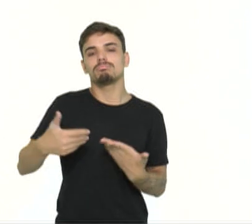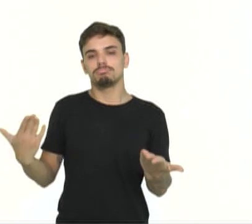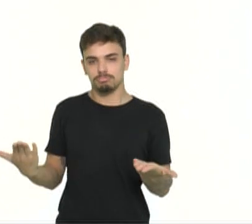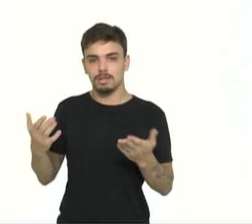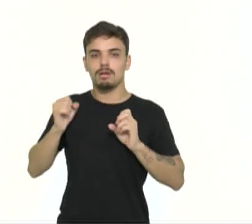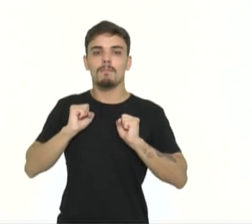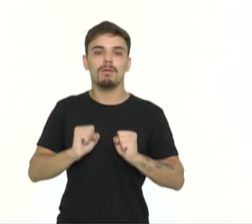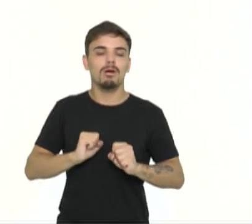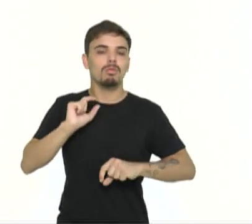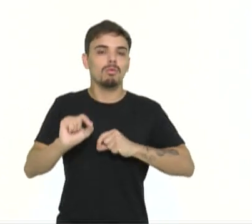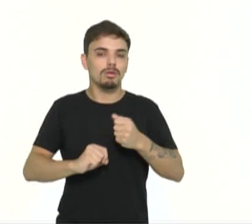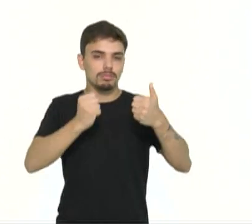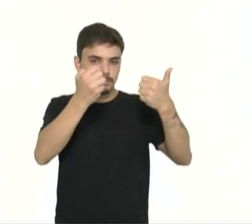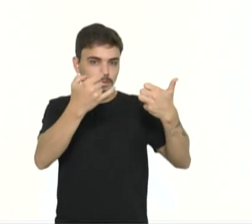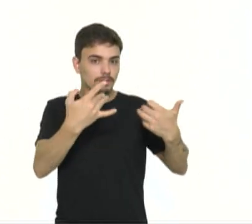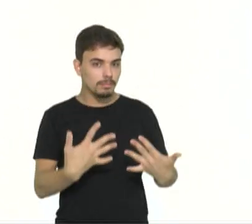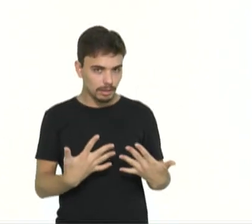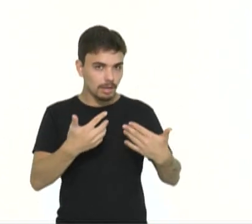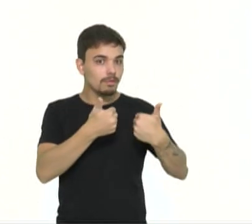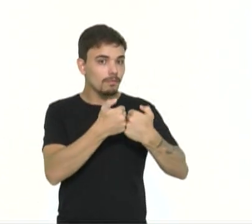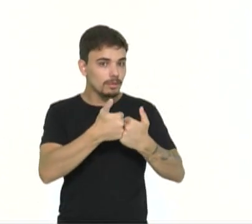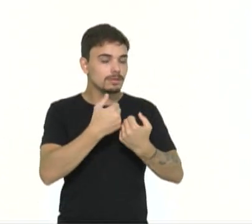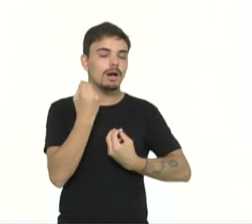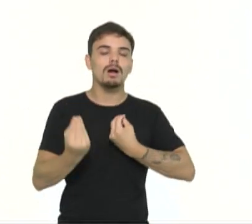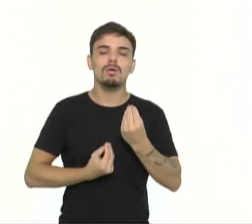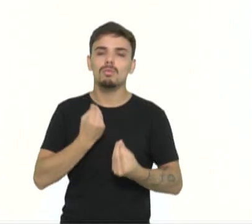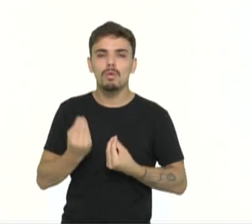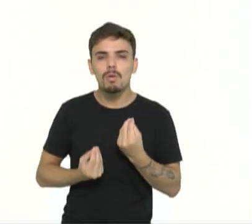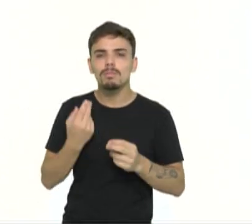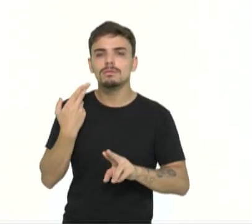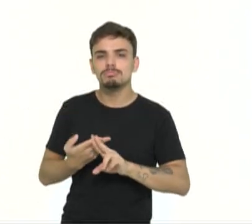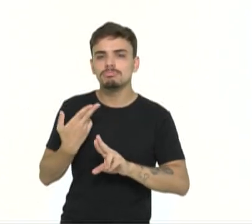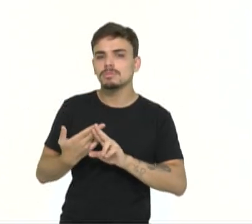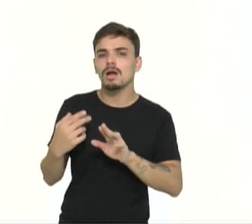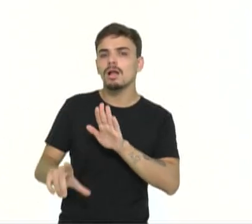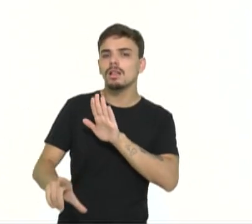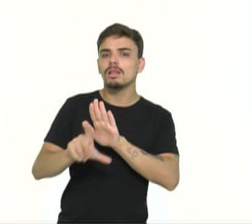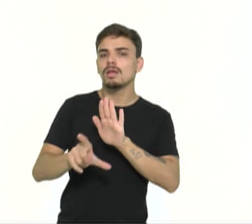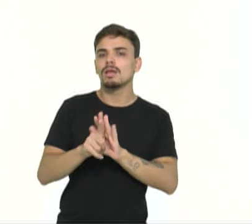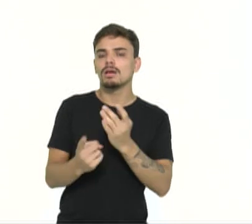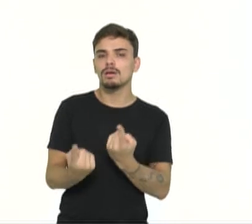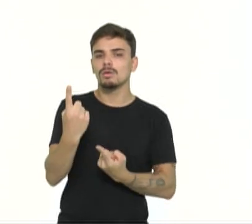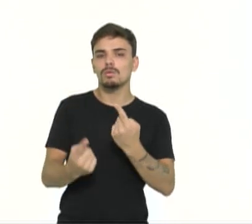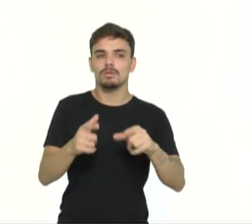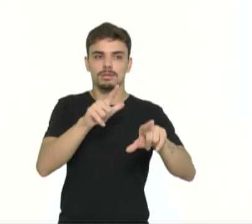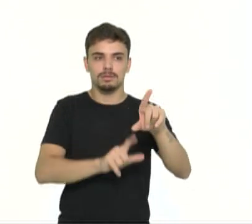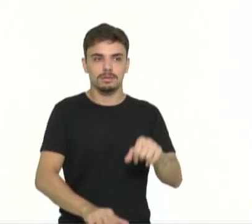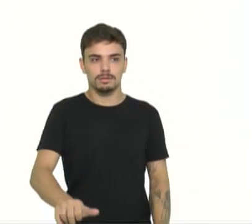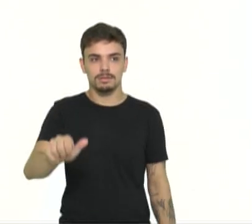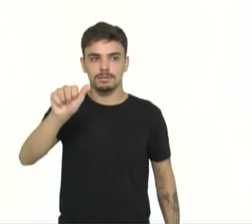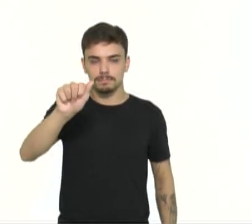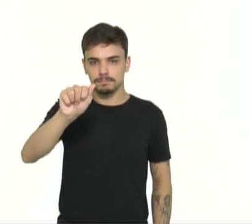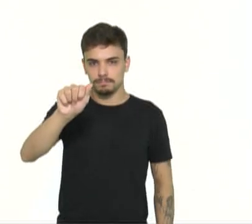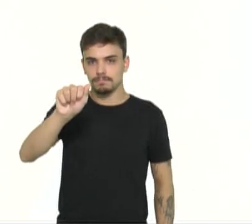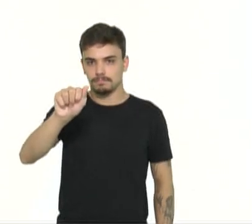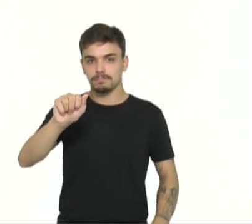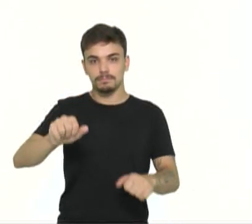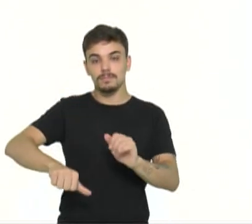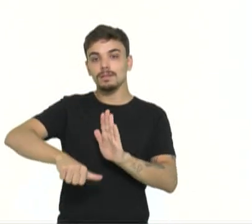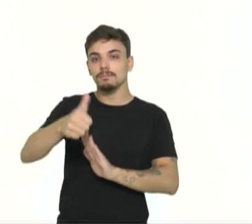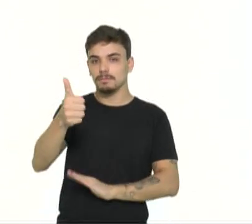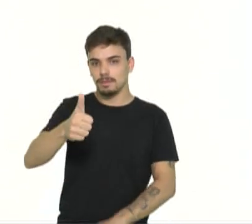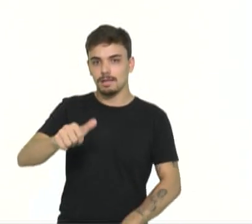ele pode ser explicado pela física através de qual das leis? Olha só. Letra A, primeira lei de